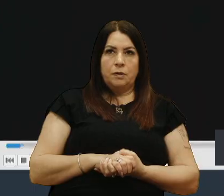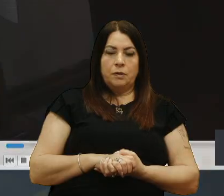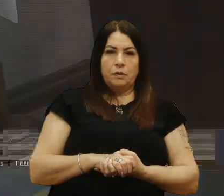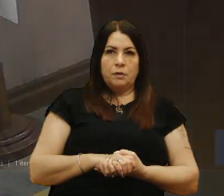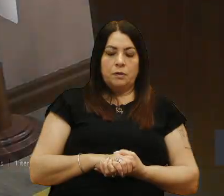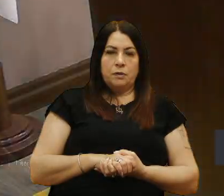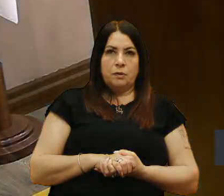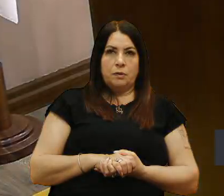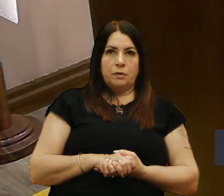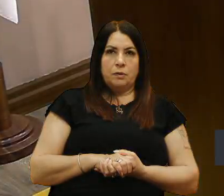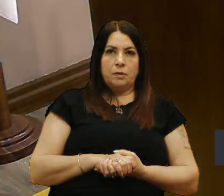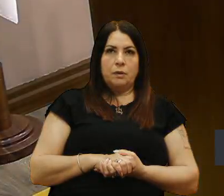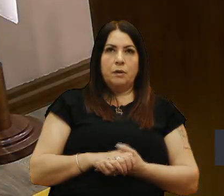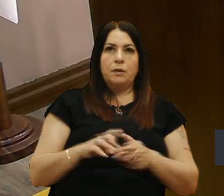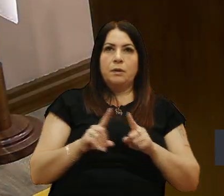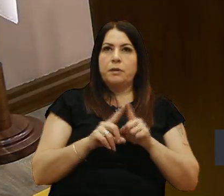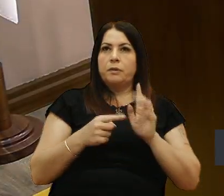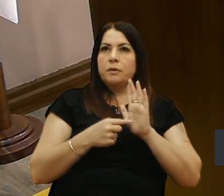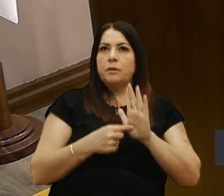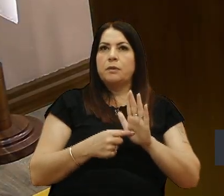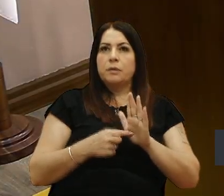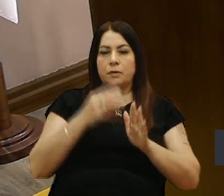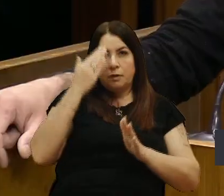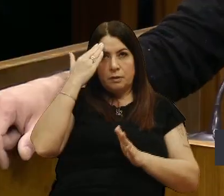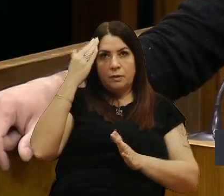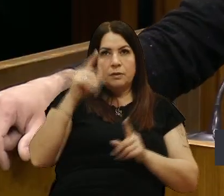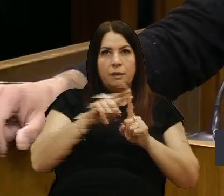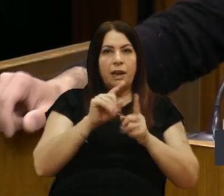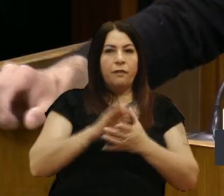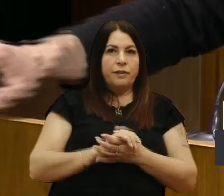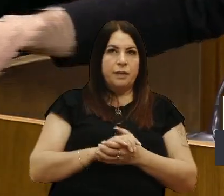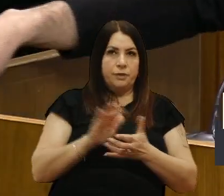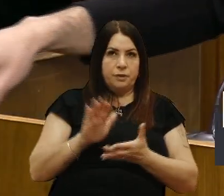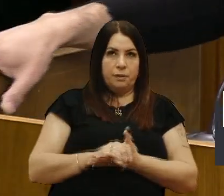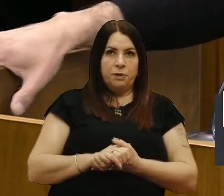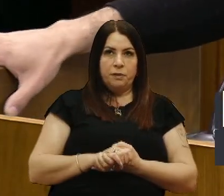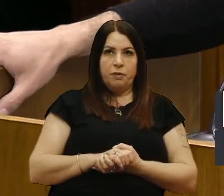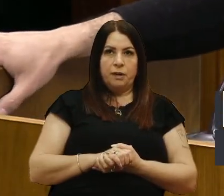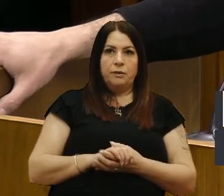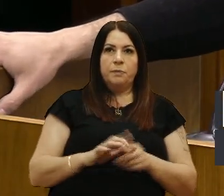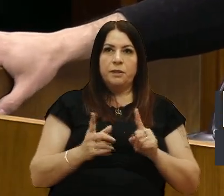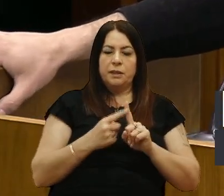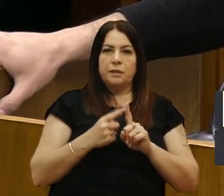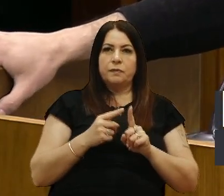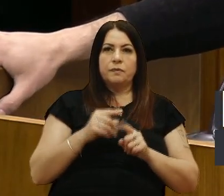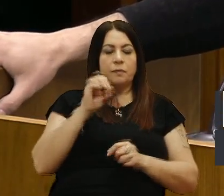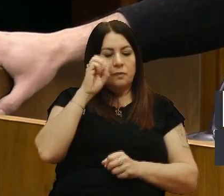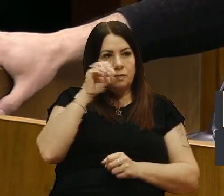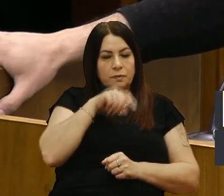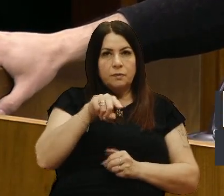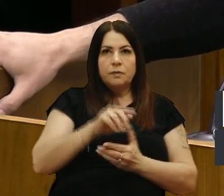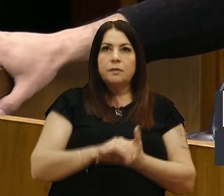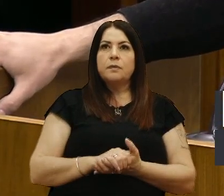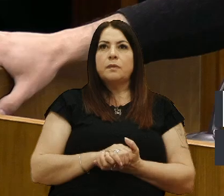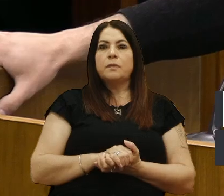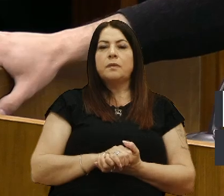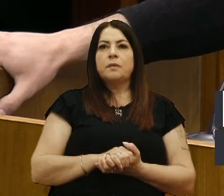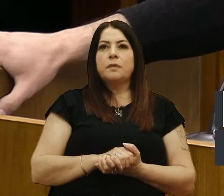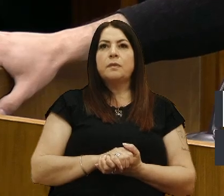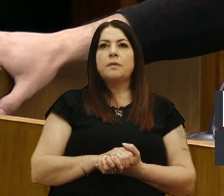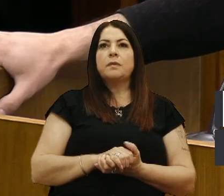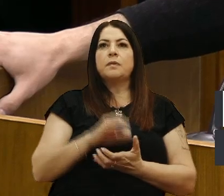rua. Então aí vai meu agradecimento, frisando ao secretário Elisandro Fiuza,